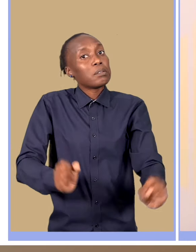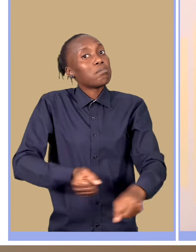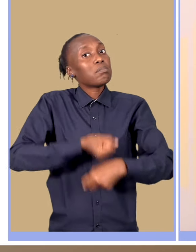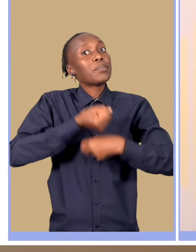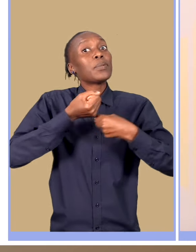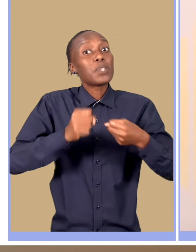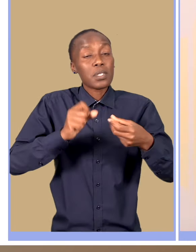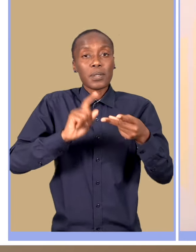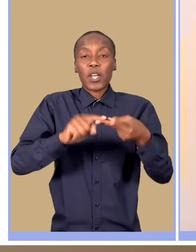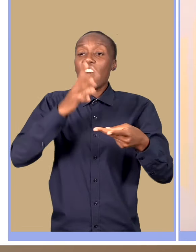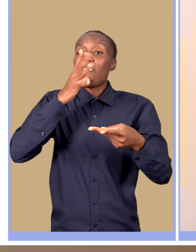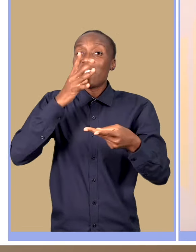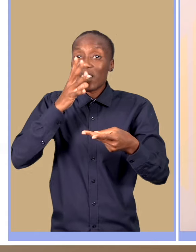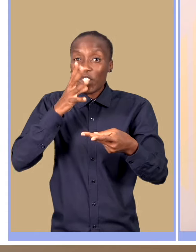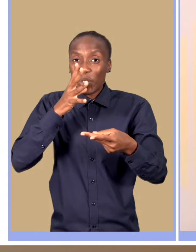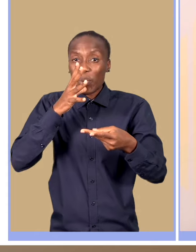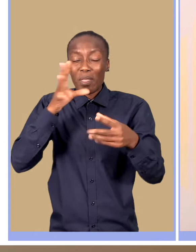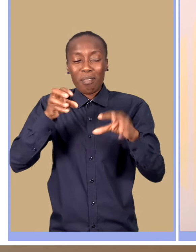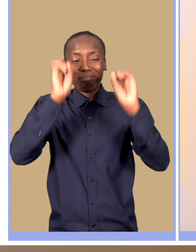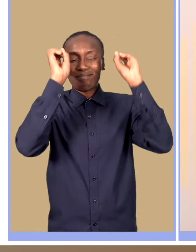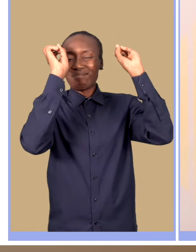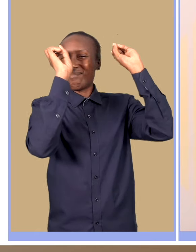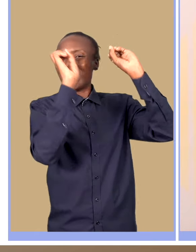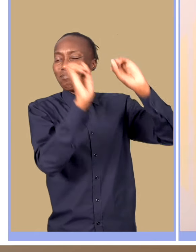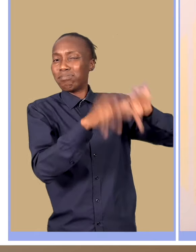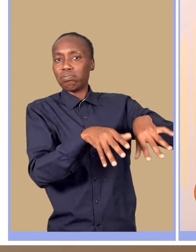maneira. Não dete o lixo